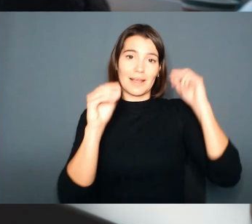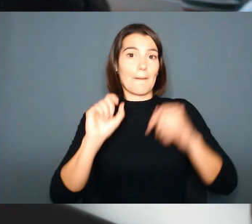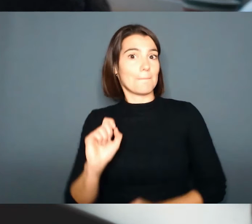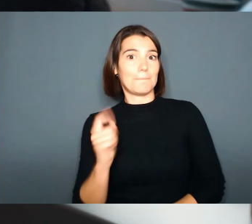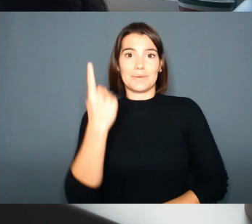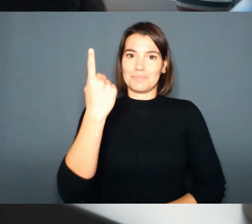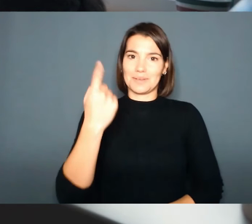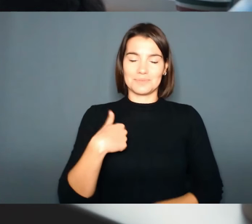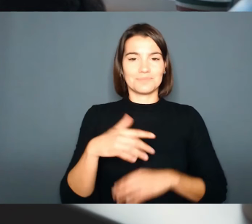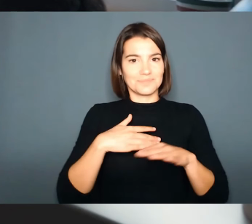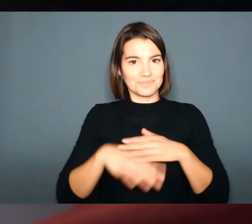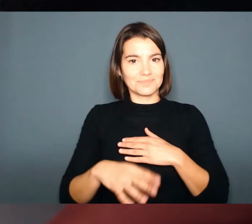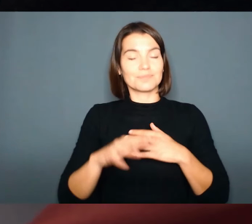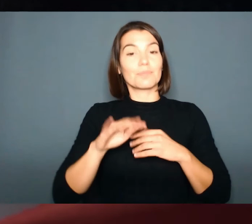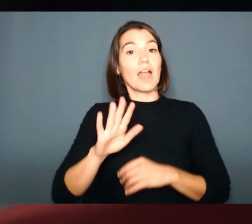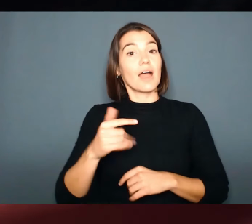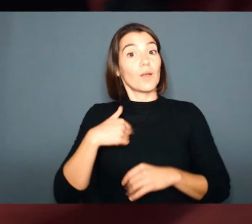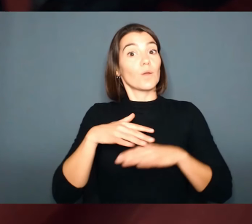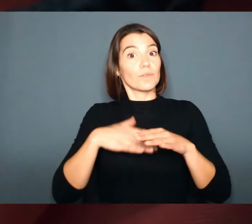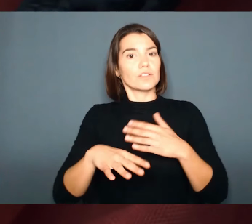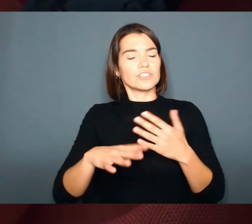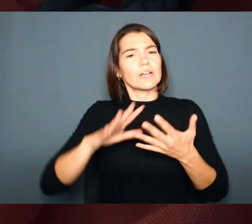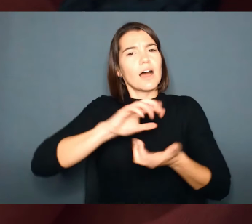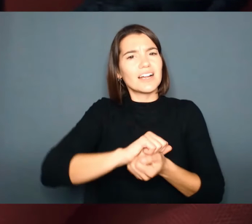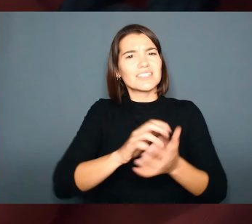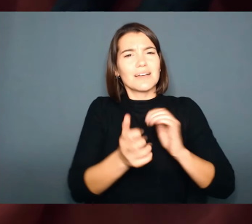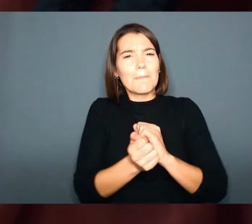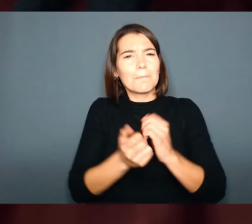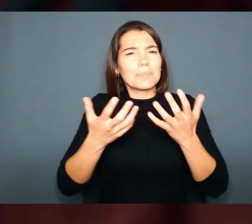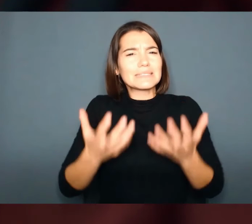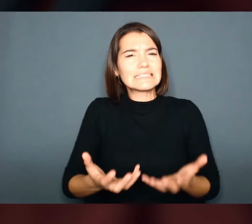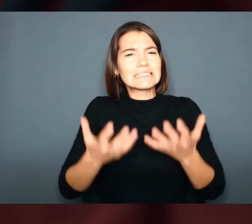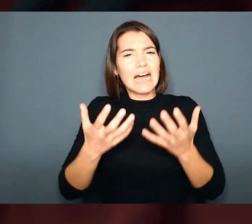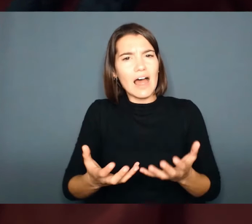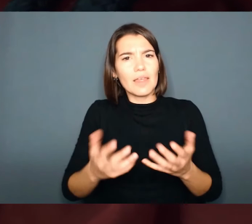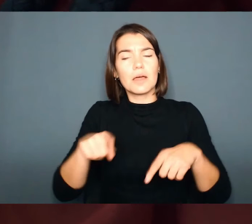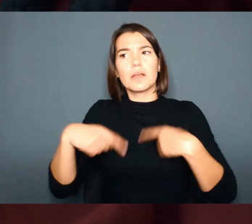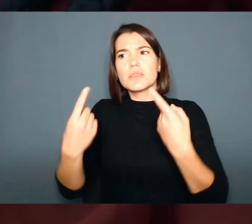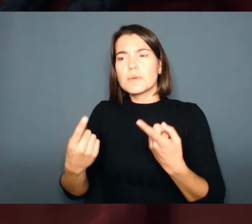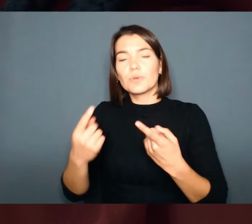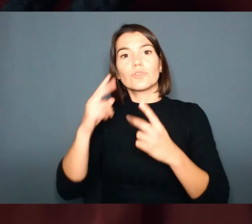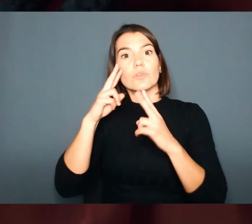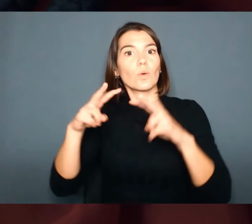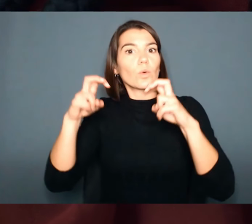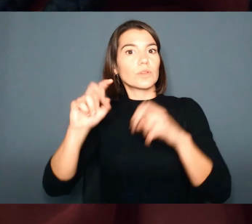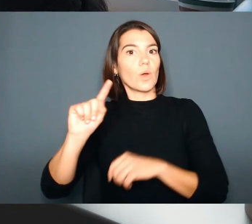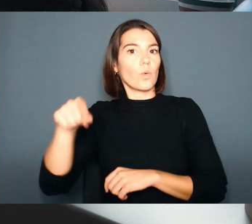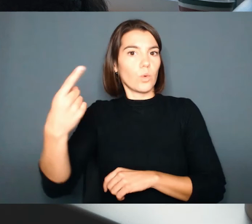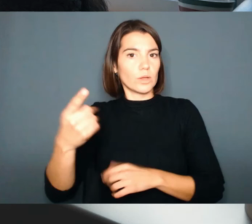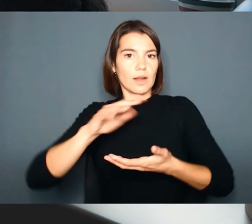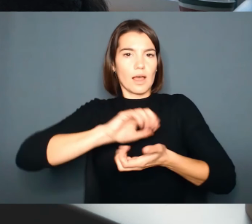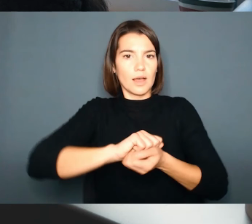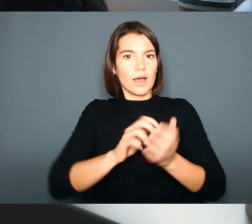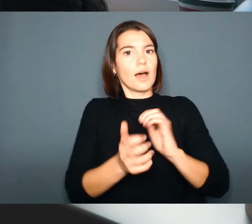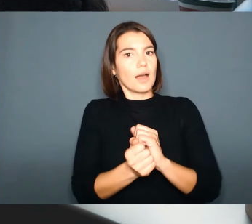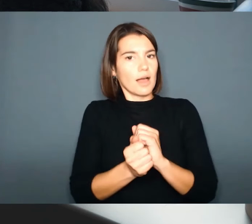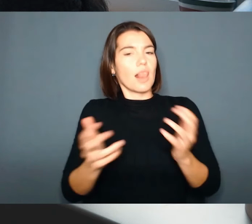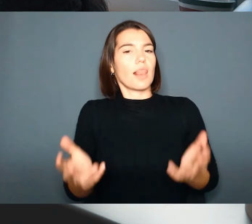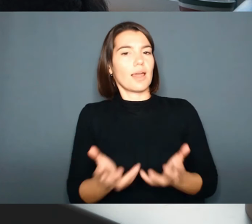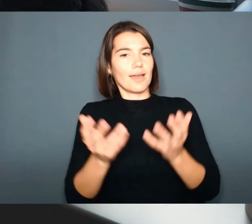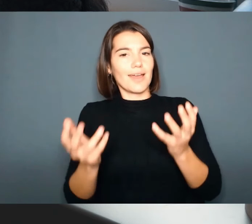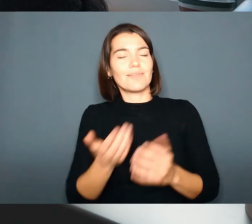com uma argila muito pesada. Depois encontrei uma argila mais ligeira, que facilita